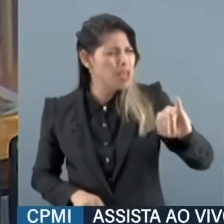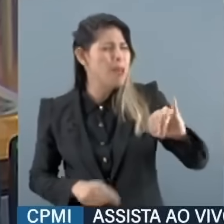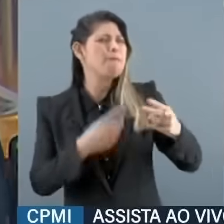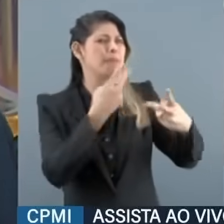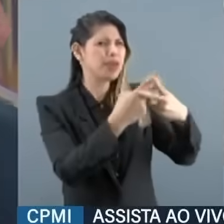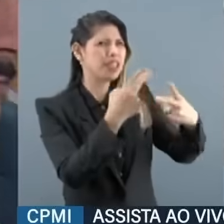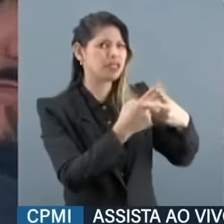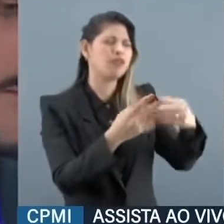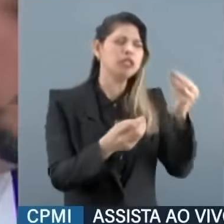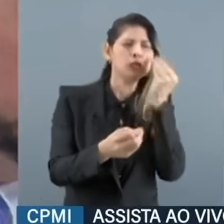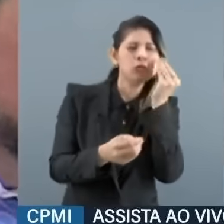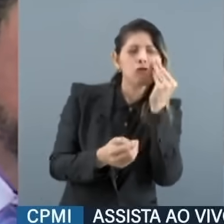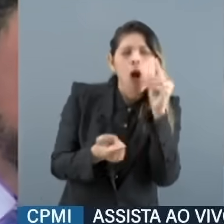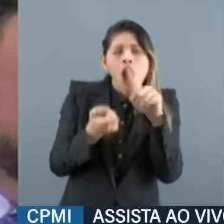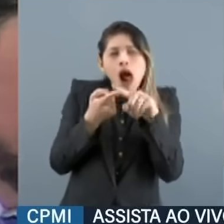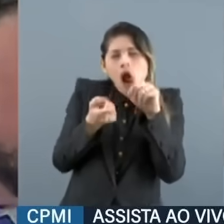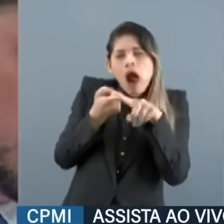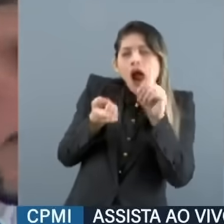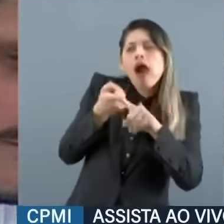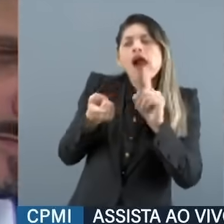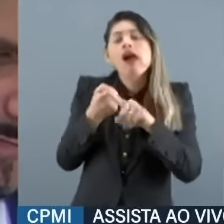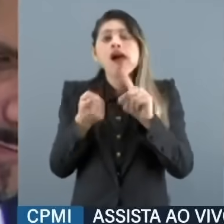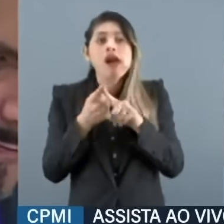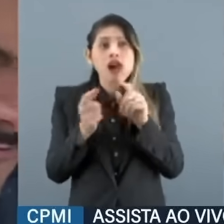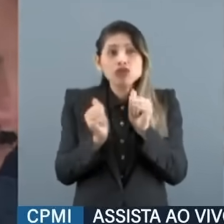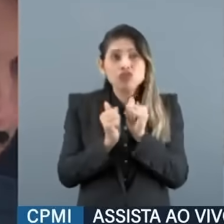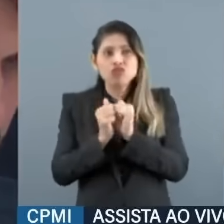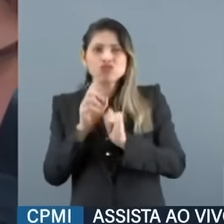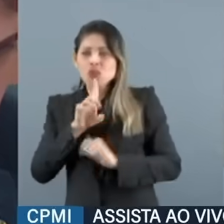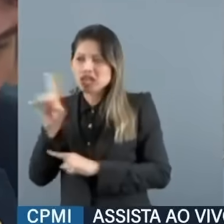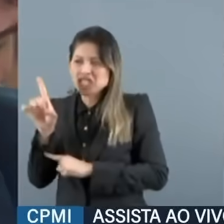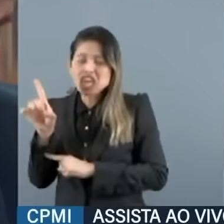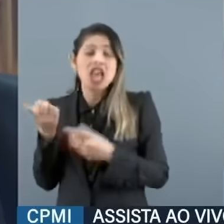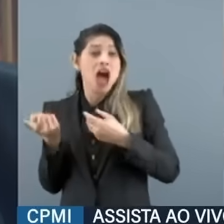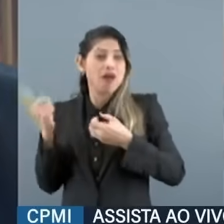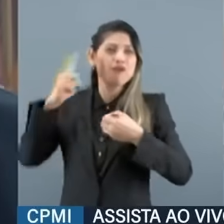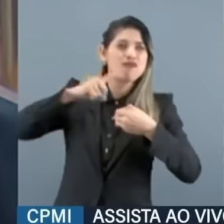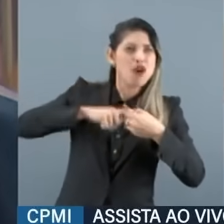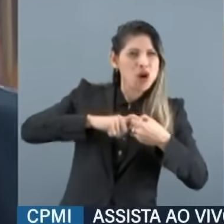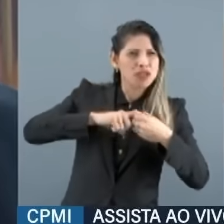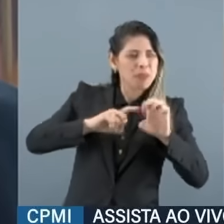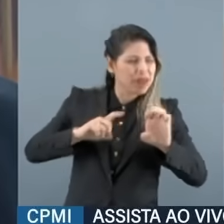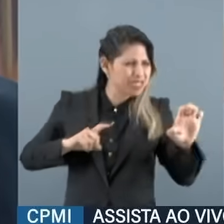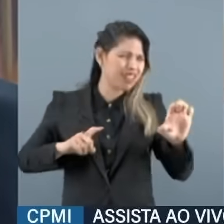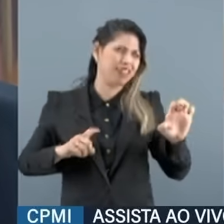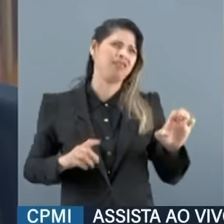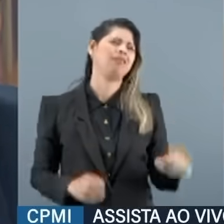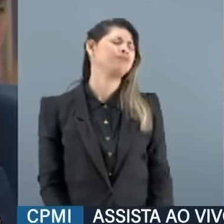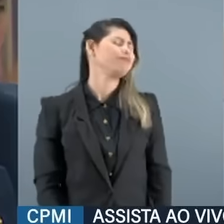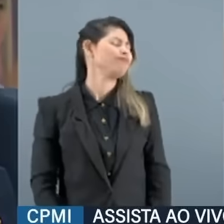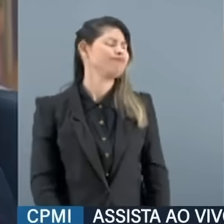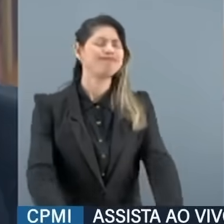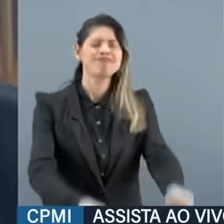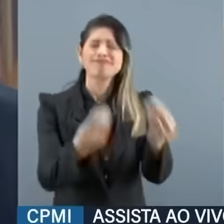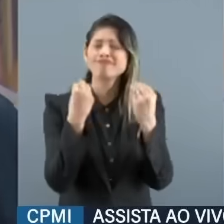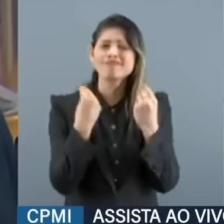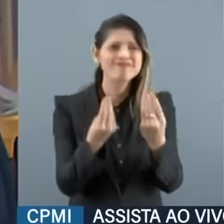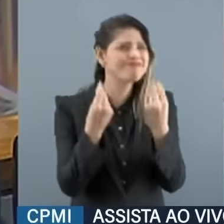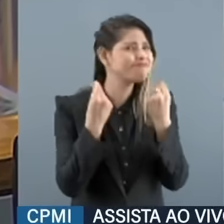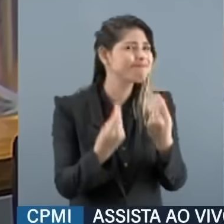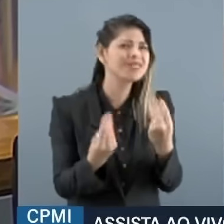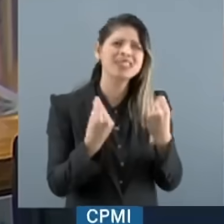se vingar da esquerda, se aproximando da direita, aí agora você volta para a esquerda. Deixa eu dizer uma coisa, não se deixe mais ser